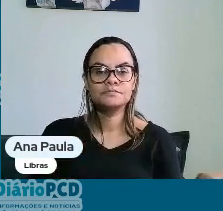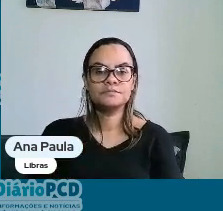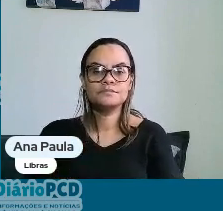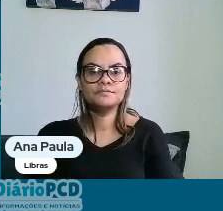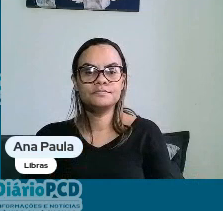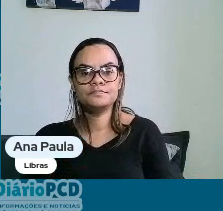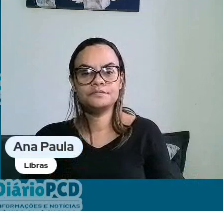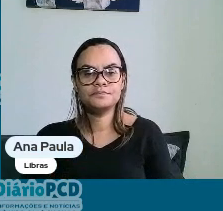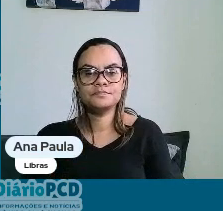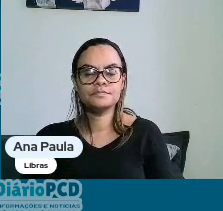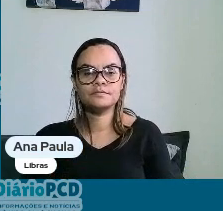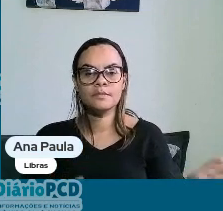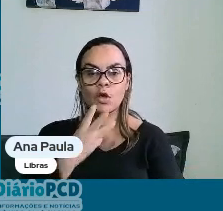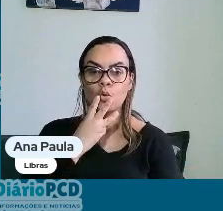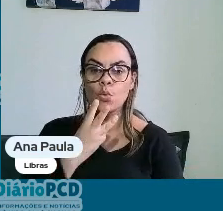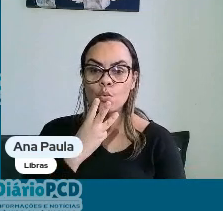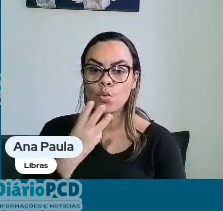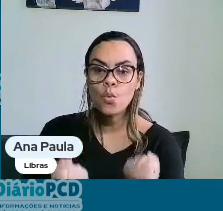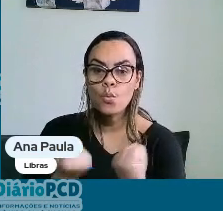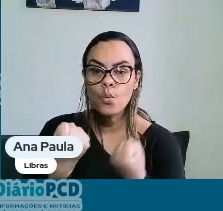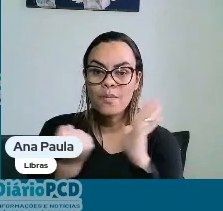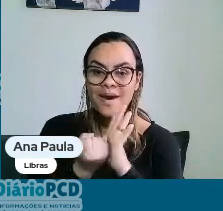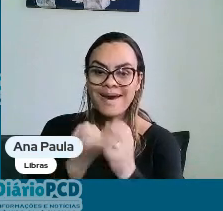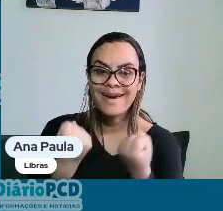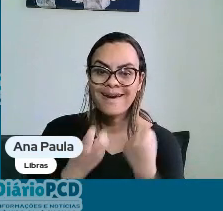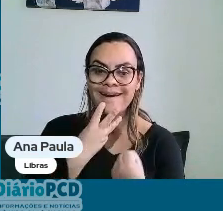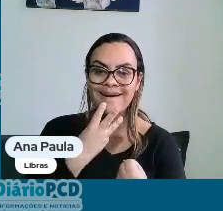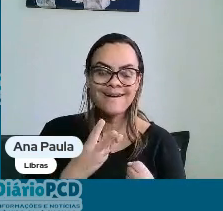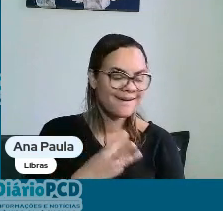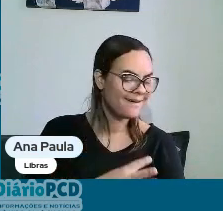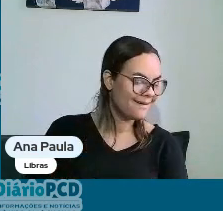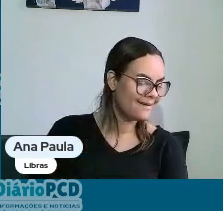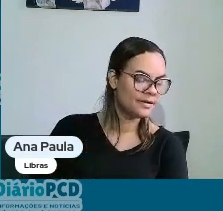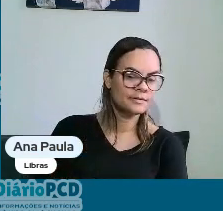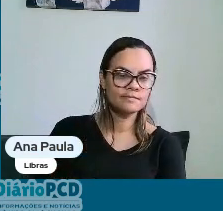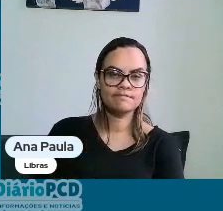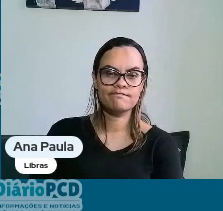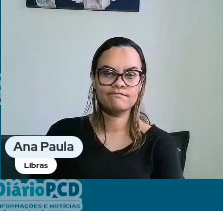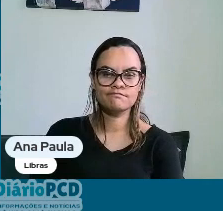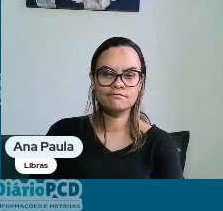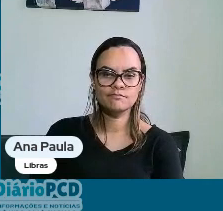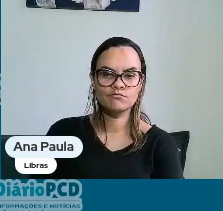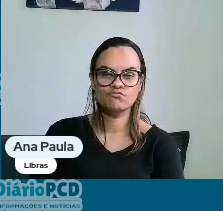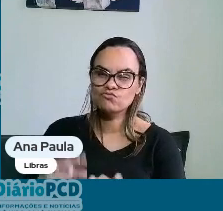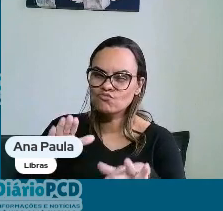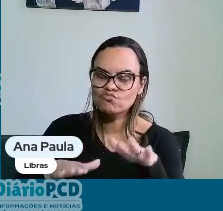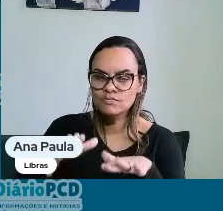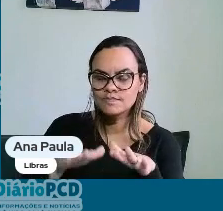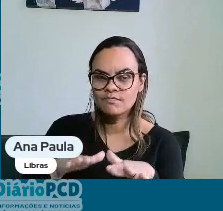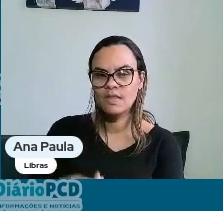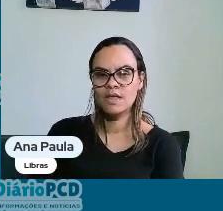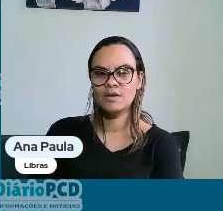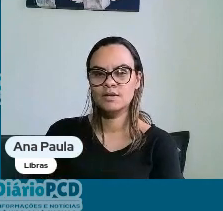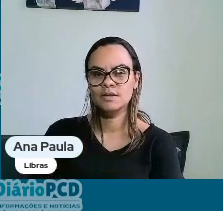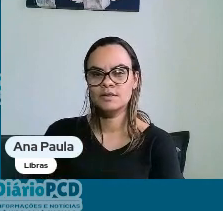A Volkswagen, quando pagar os seus 28%, ela vai deduzir toda a